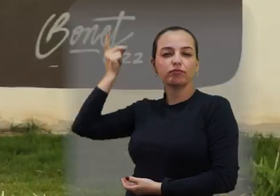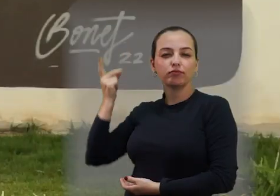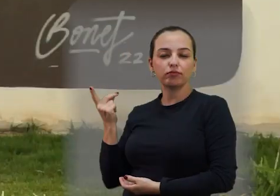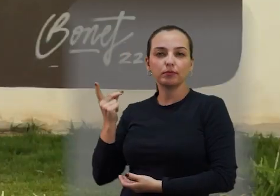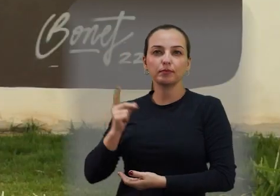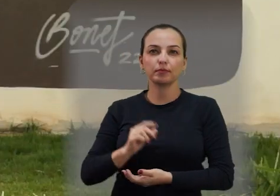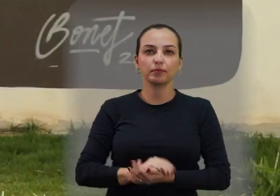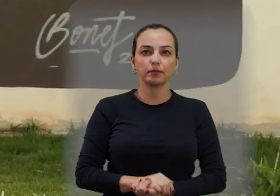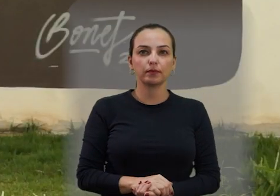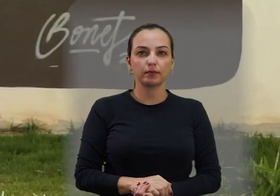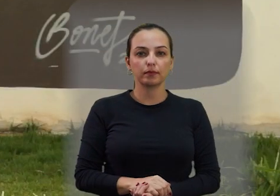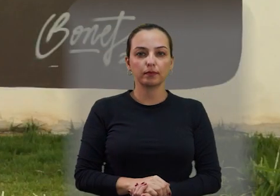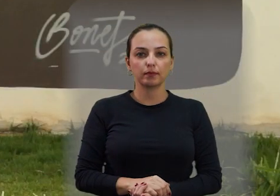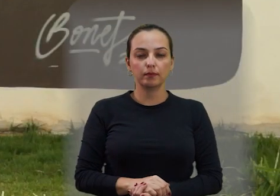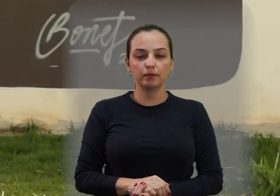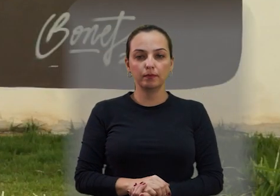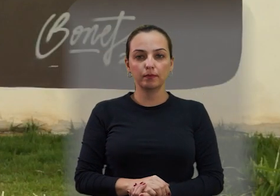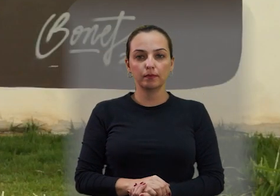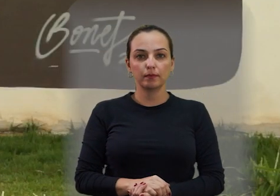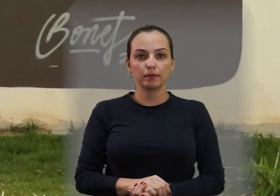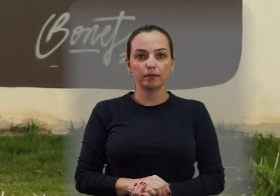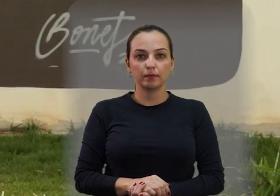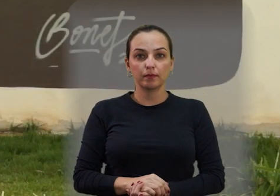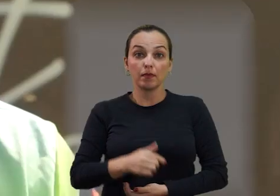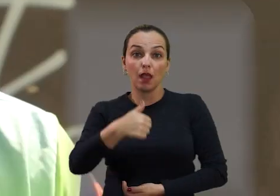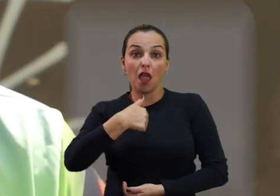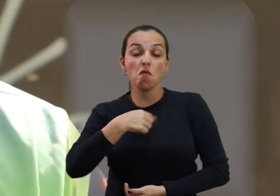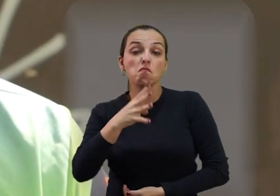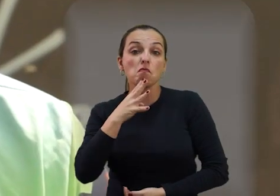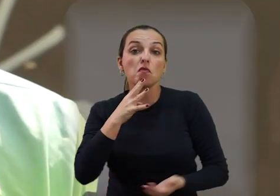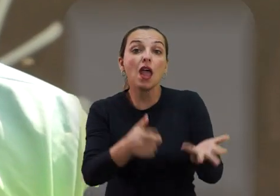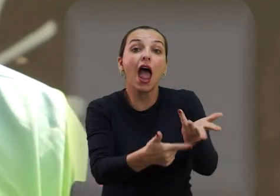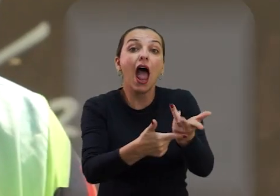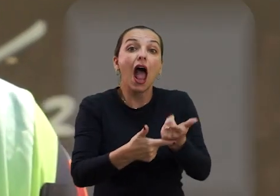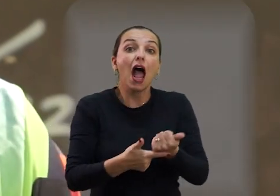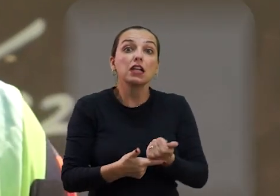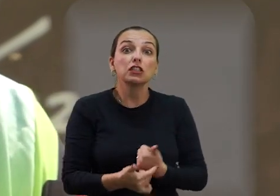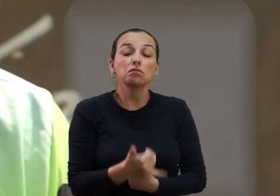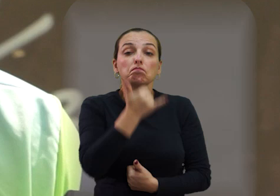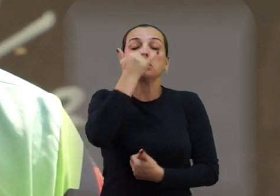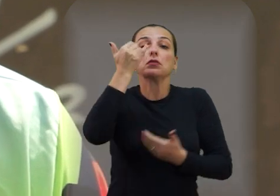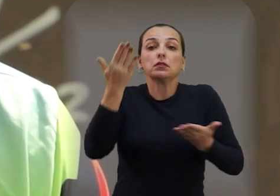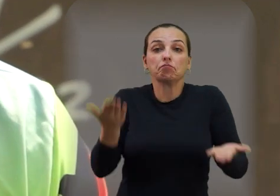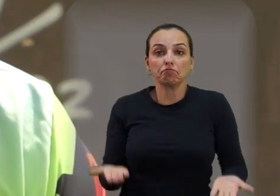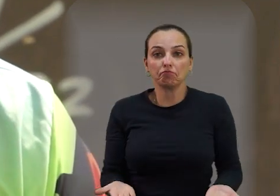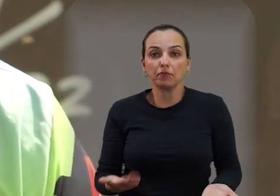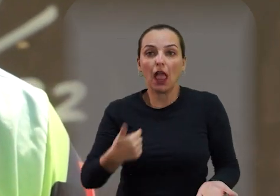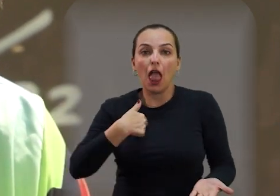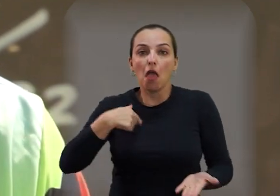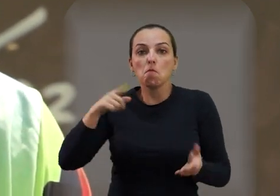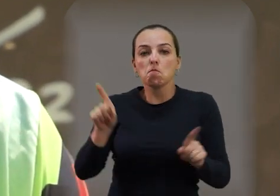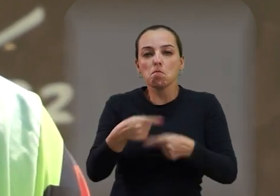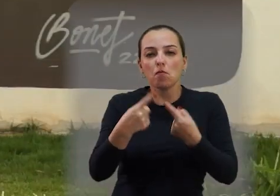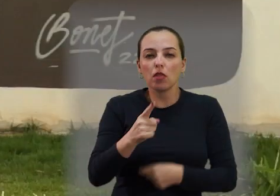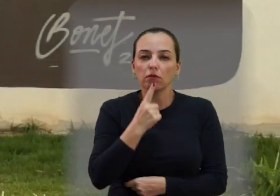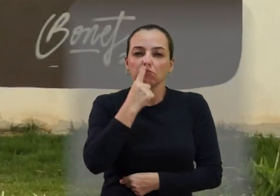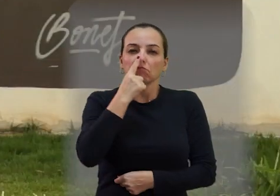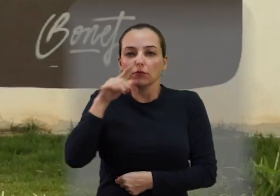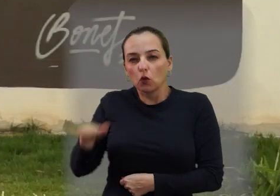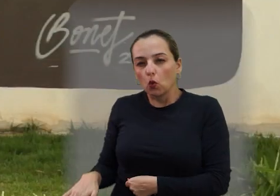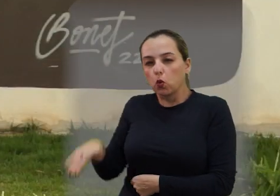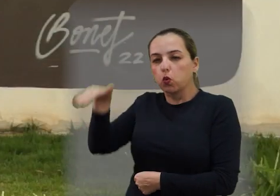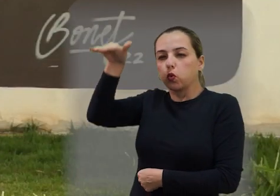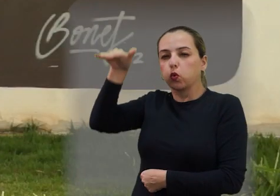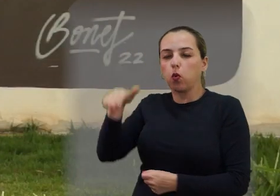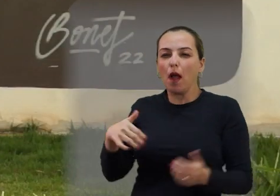escondido. Então, é uma coisa, assim, muito antiga. Eu conheci o maracatu, na verdade, por acaso. Eu sou músico, né? Desde